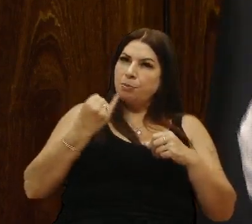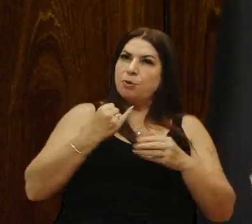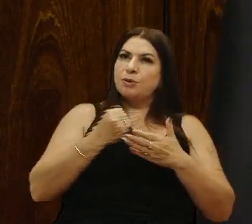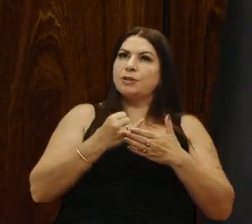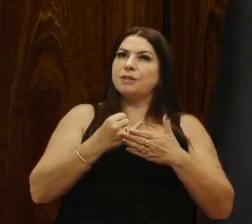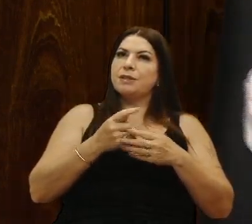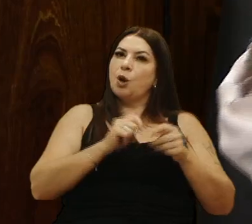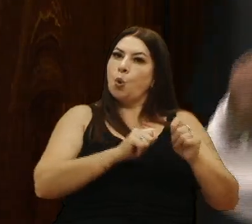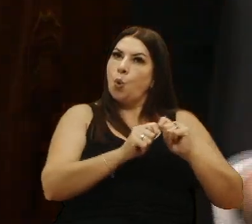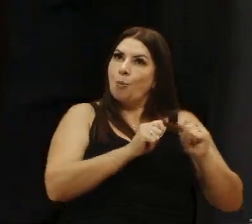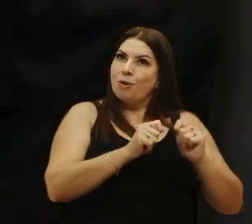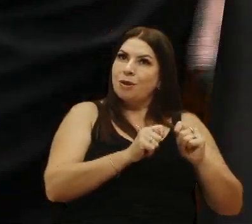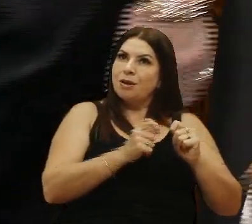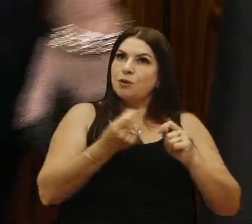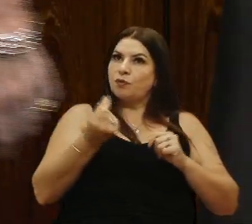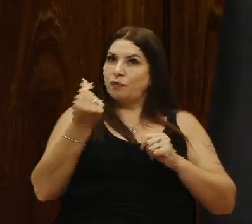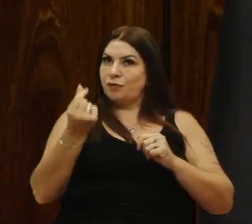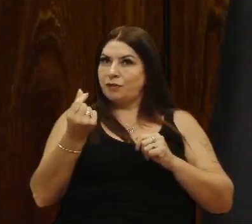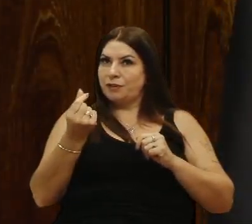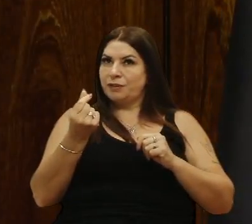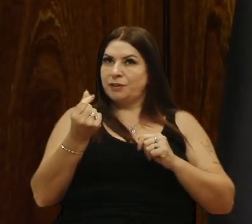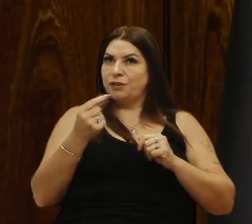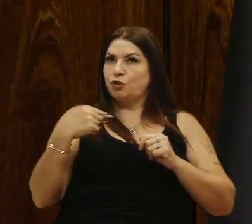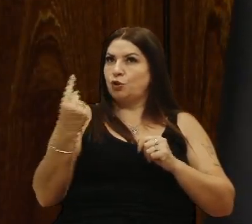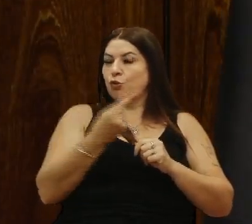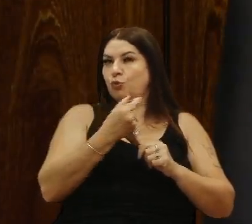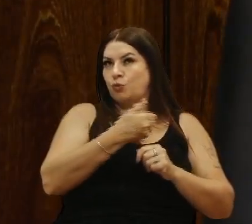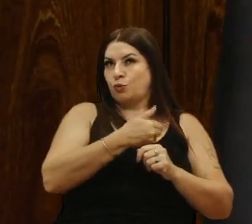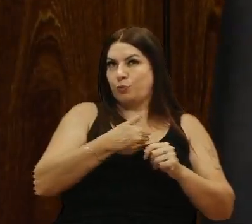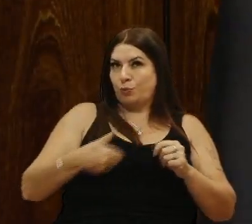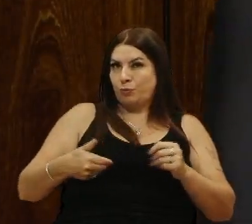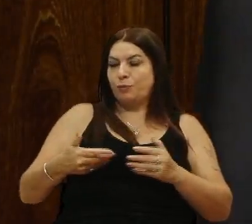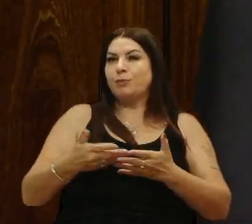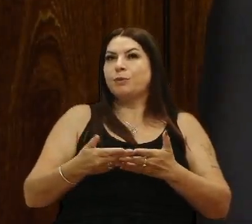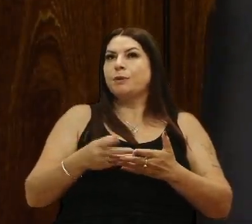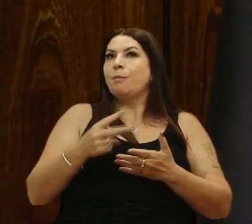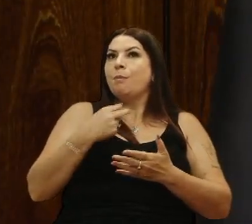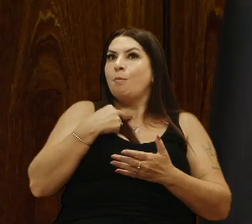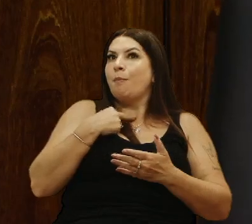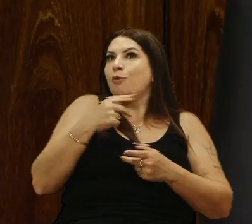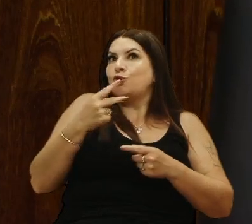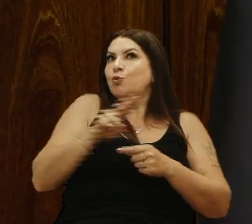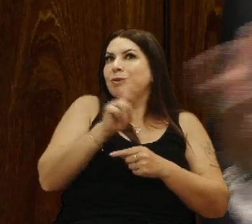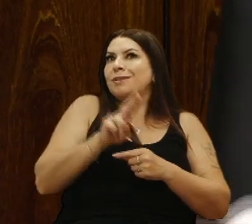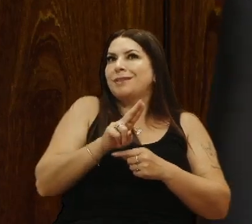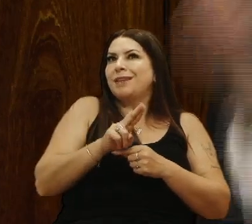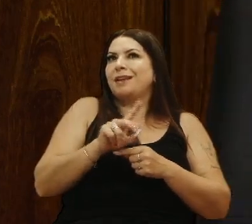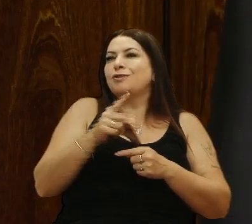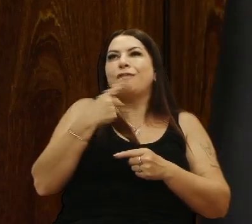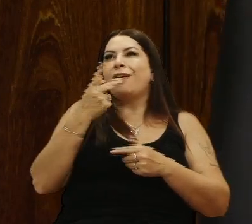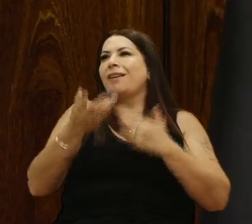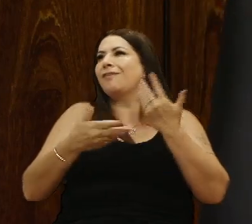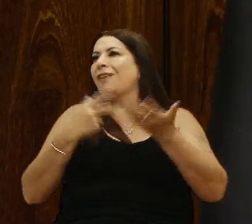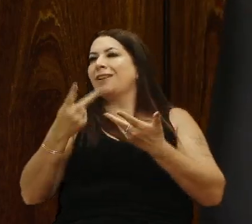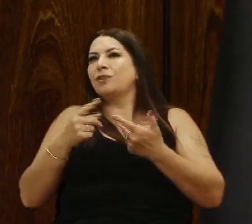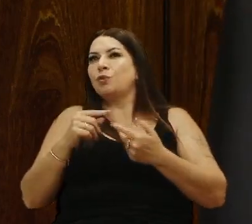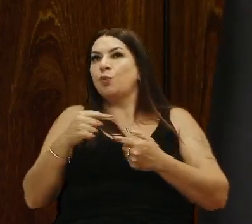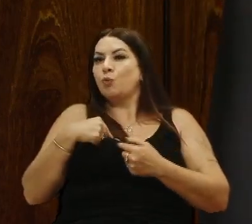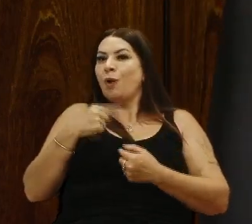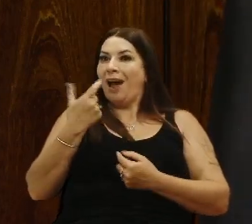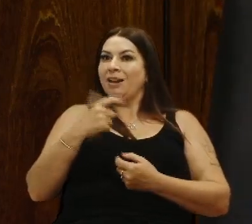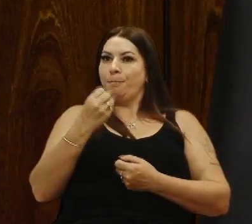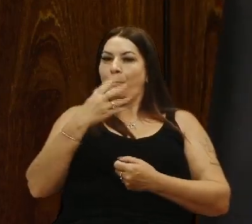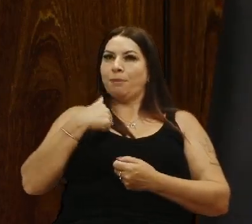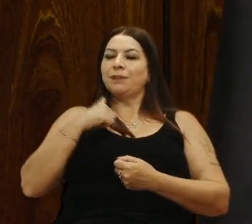da economia dos valores dos cofres públicos. Eu acho que a gente não pode usar isso demagogicamente só quando nos